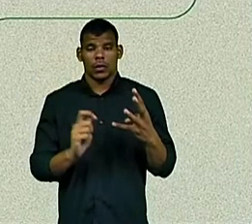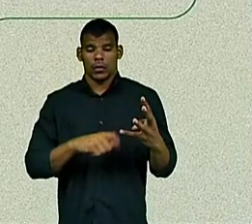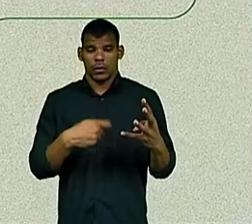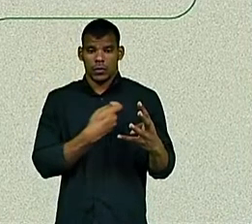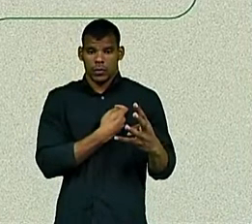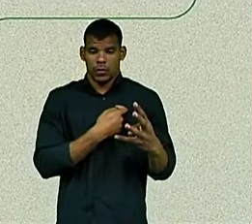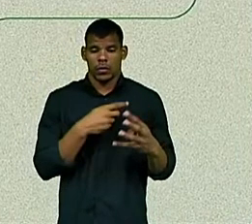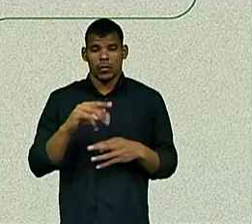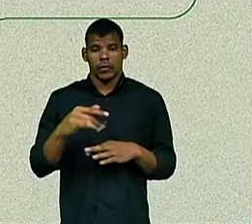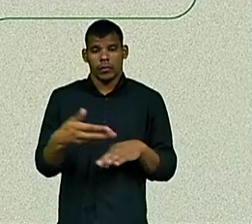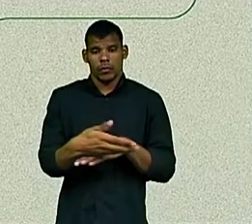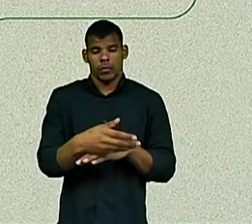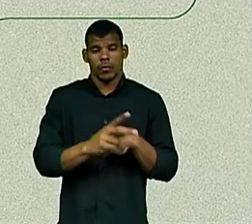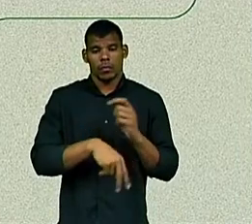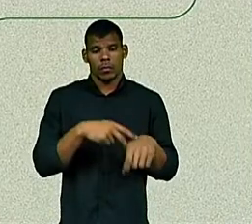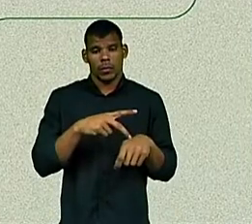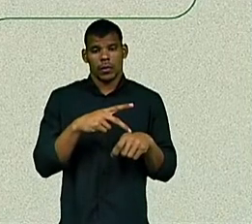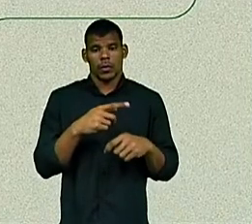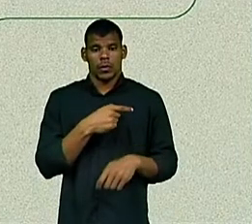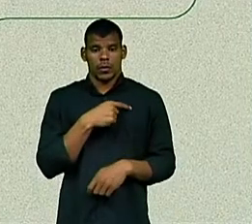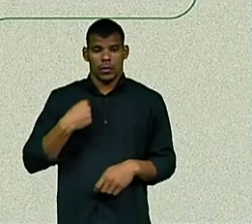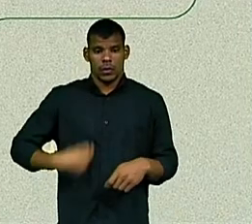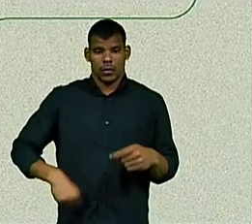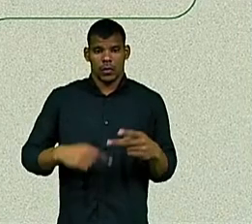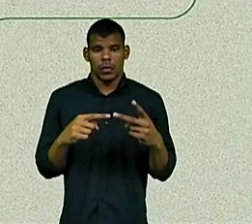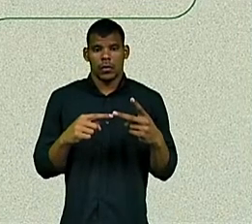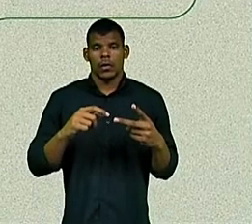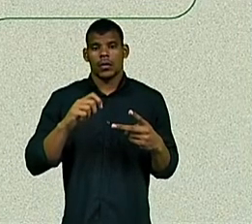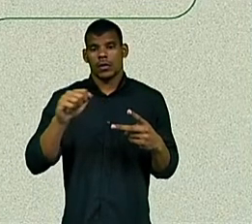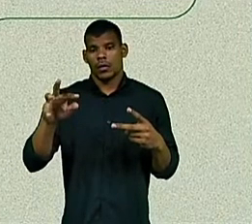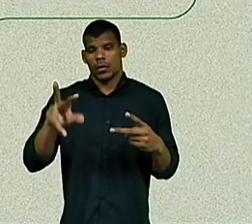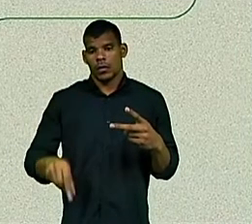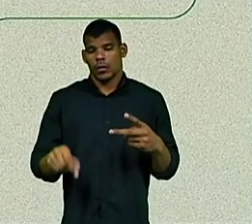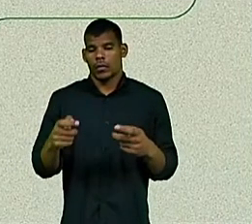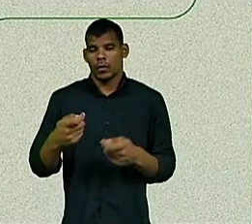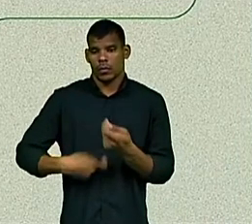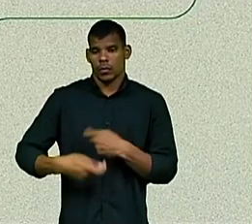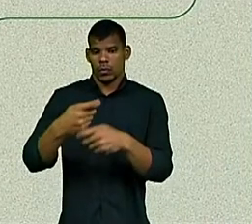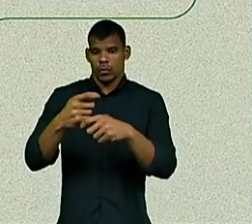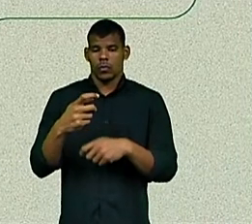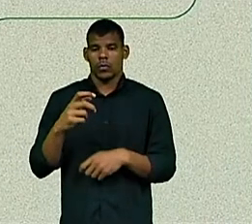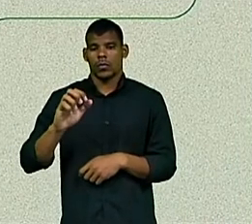países na Ásia país na África para roubar seus recursos energéticos